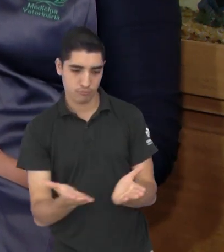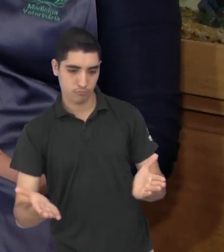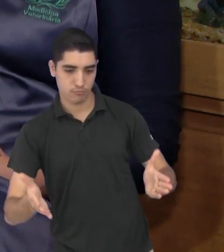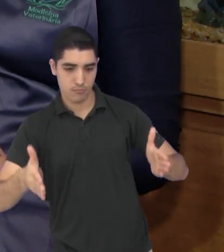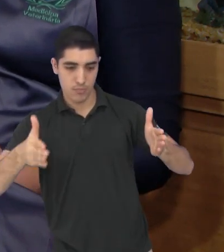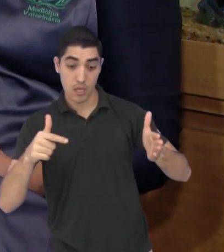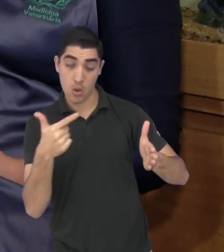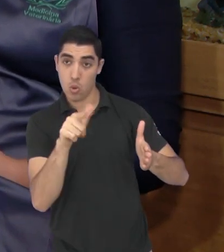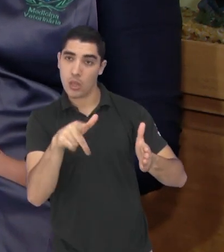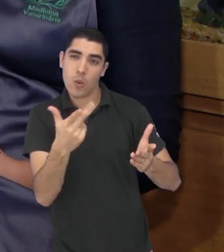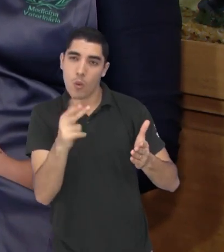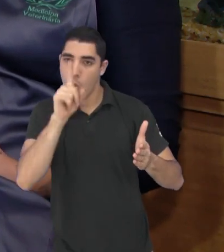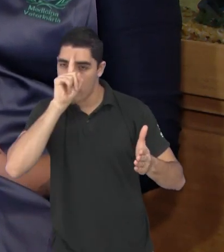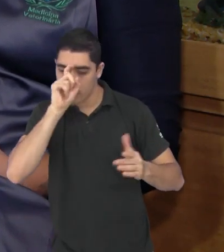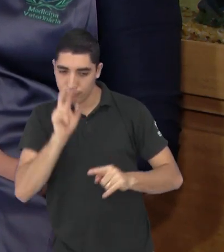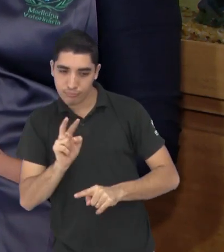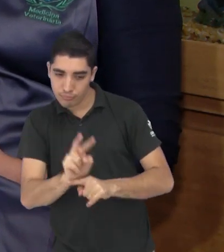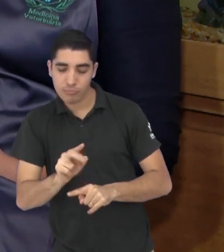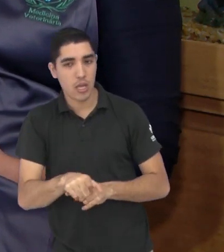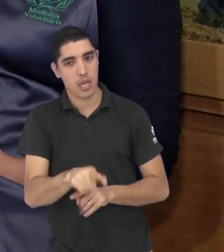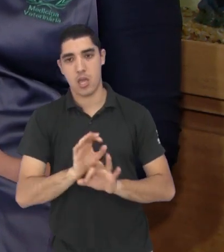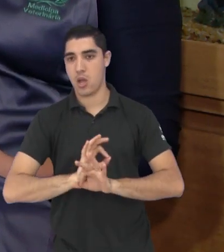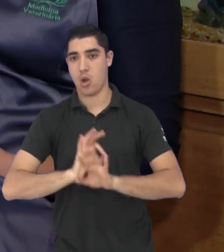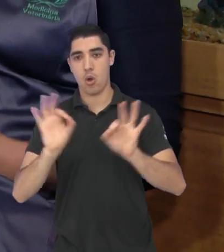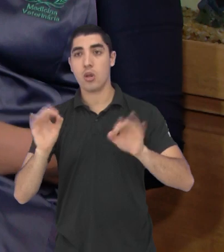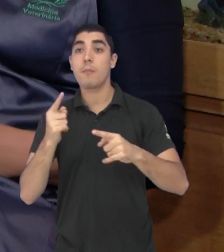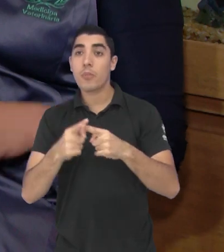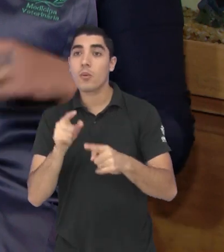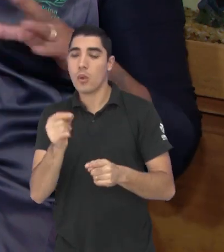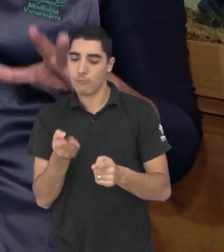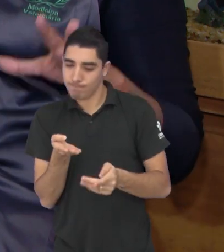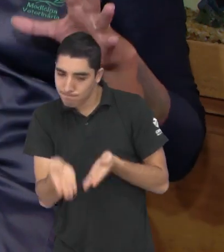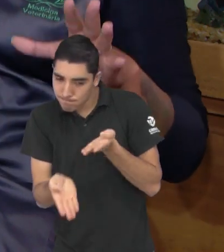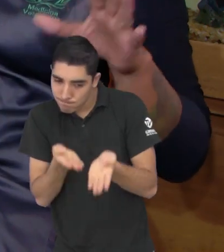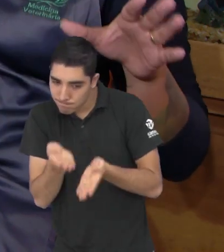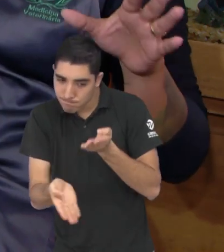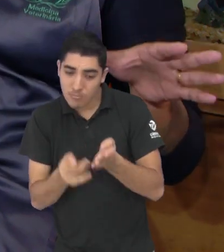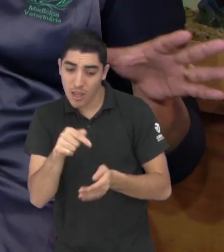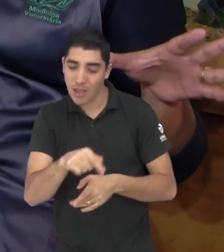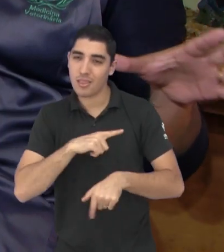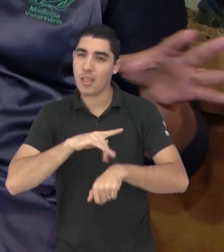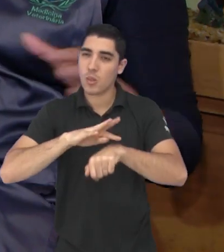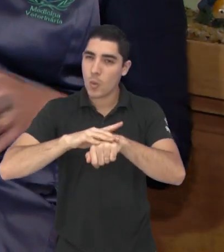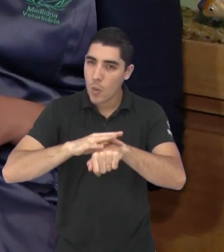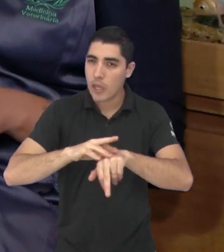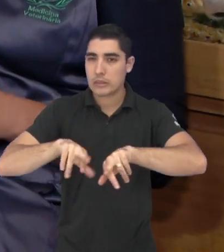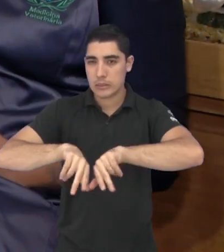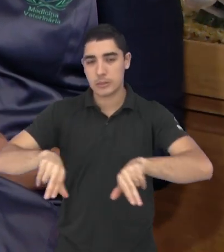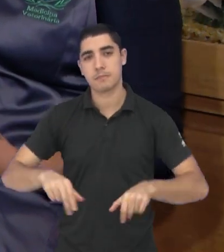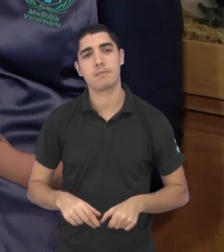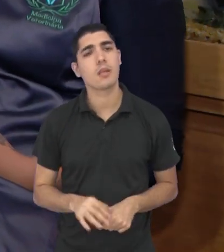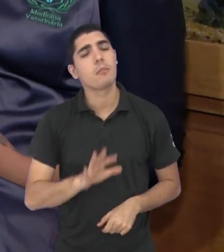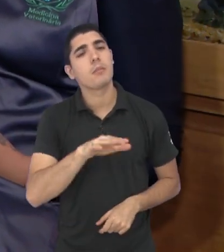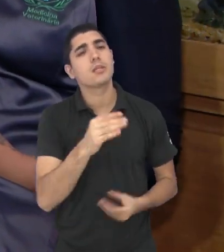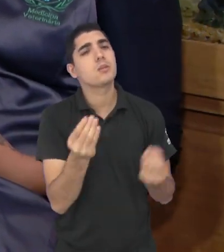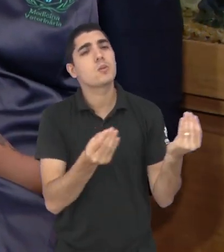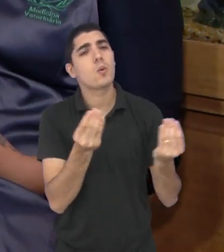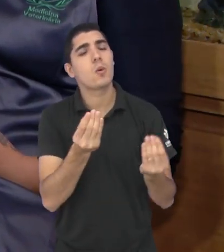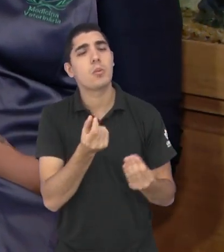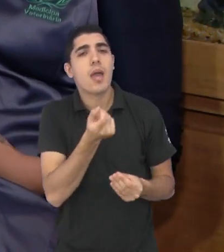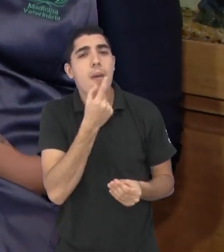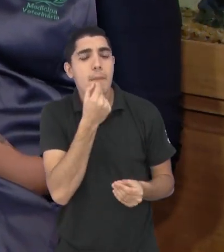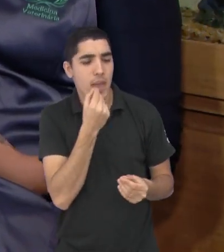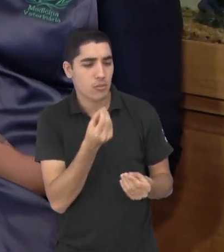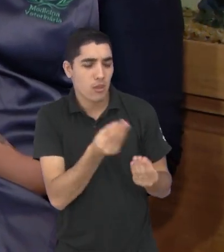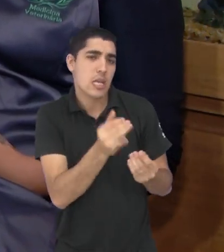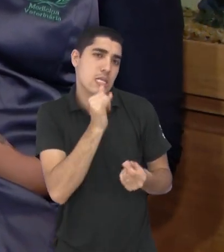é excelente, realmente é a forma bem correta de ser feita para tratar especificamente o animal que está com sinais clínicos. E como que faz